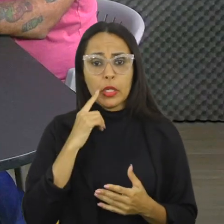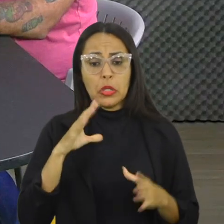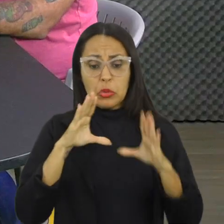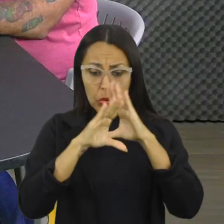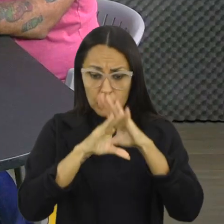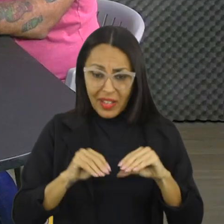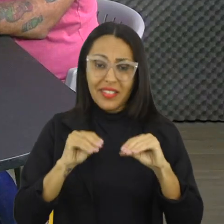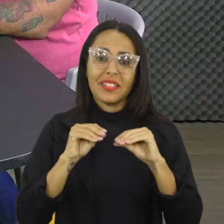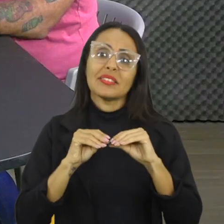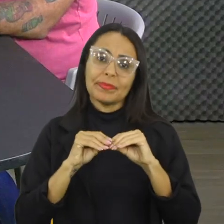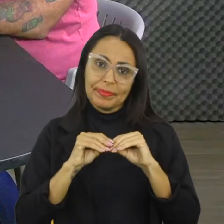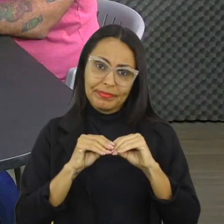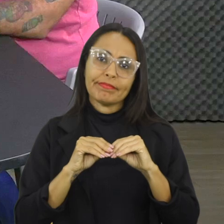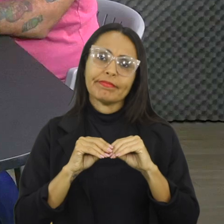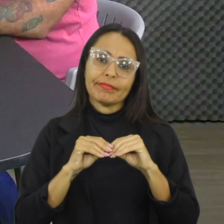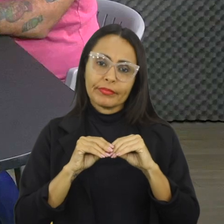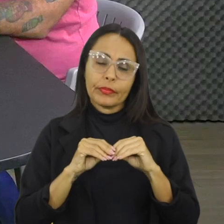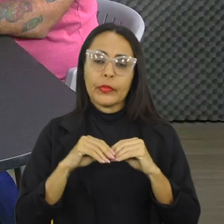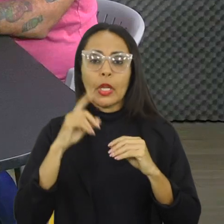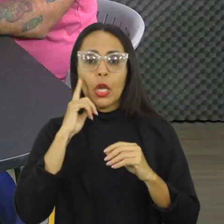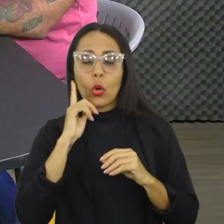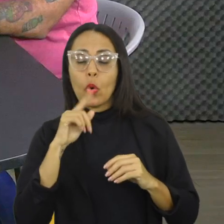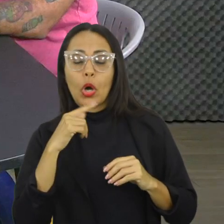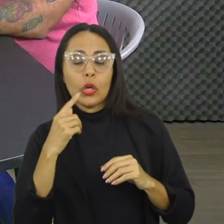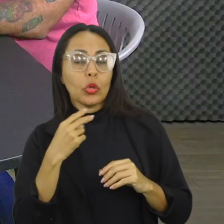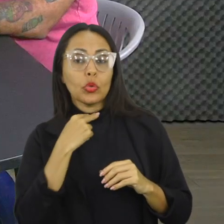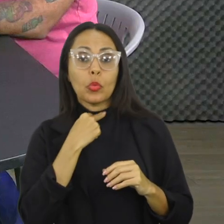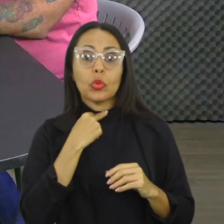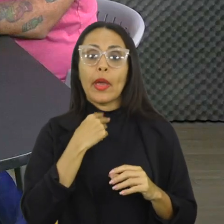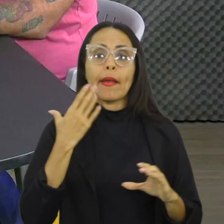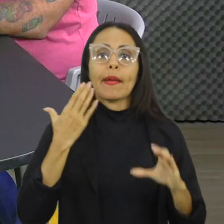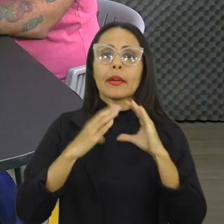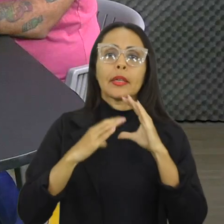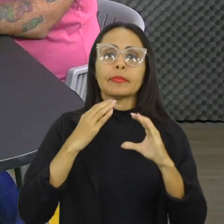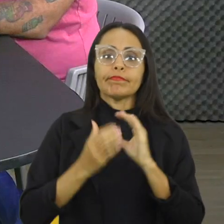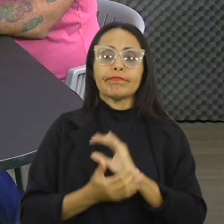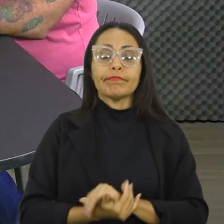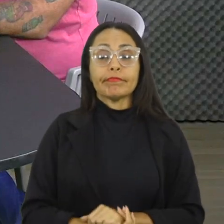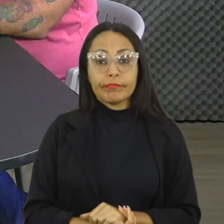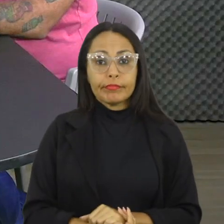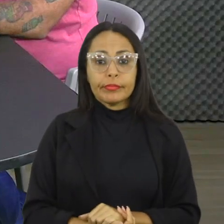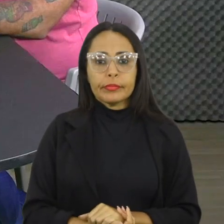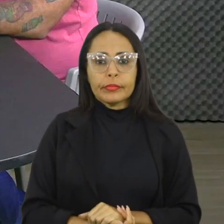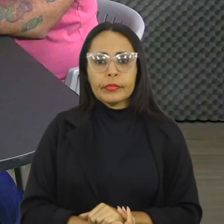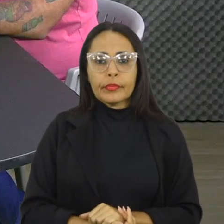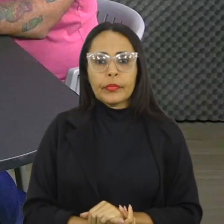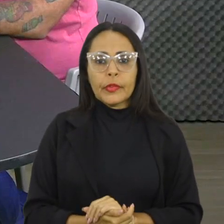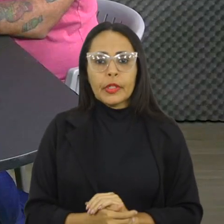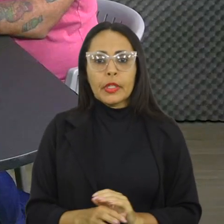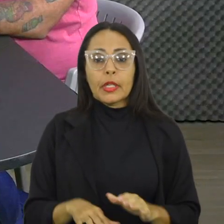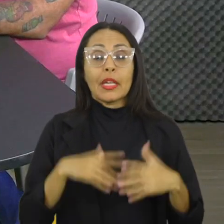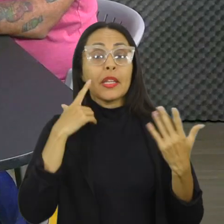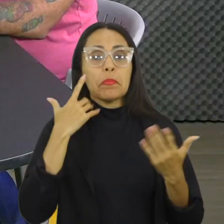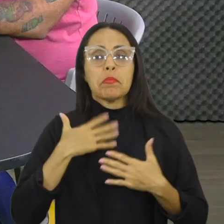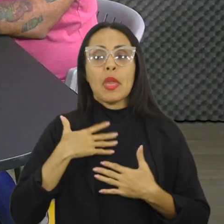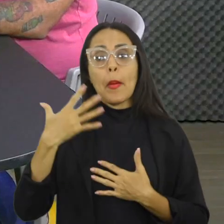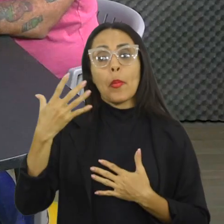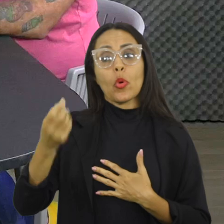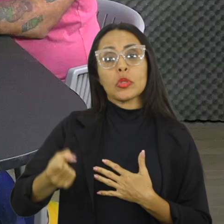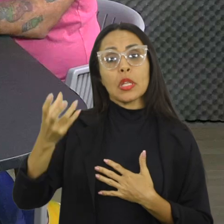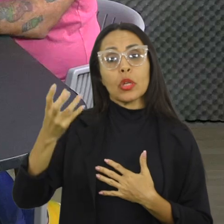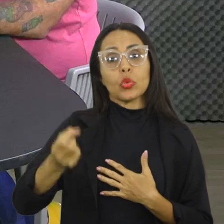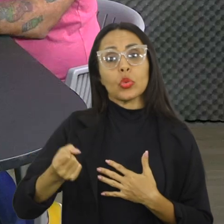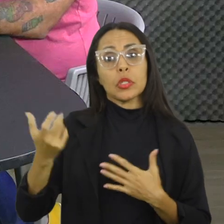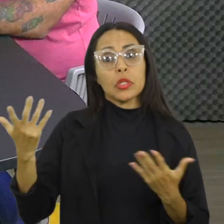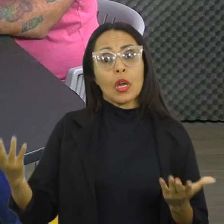vai esmorecendo, Sim. né? E quando eu não puder mais cantar? Cadê cadê a minha aposentadoria? Eu vou me